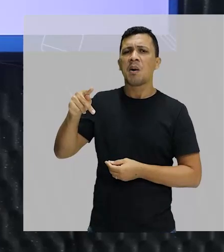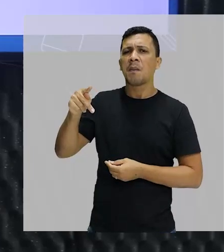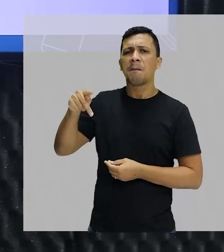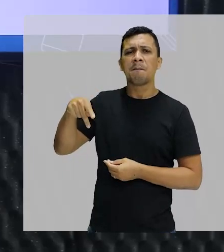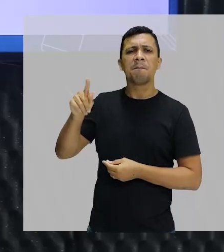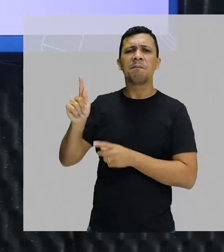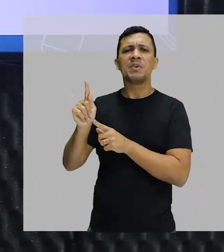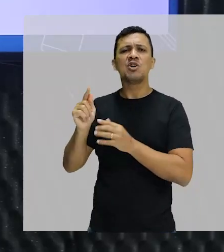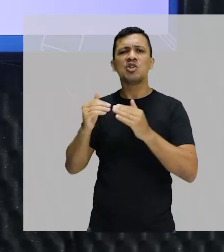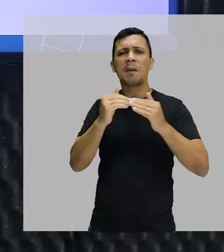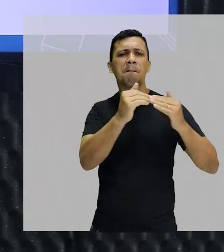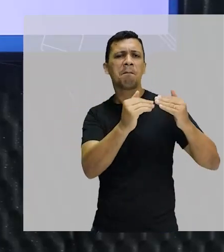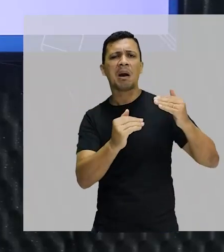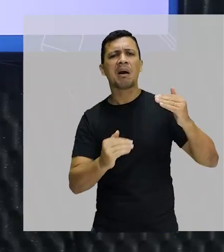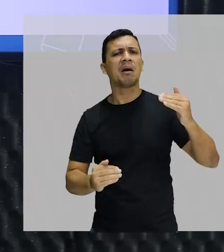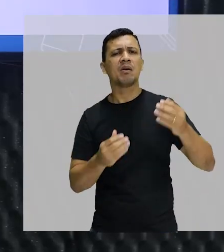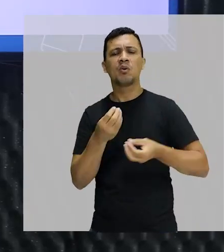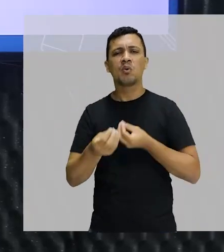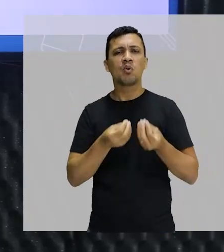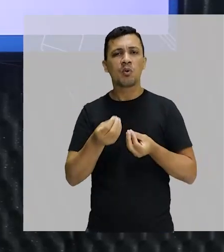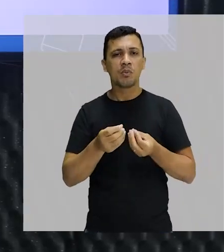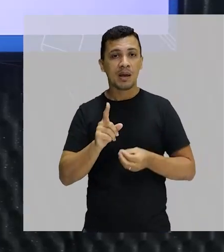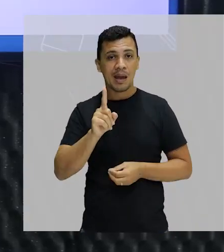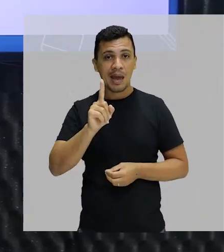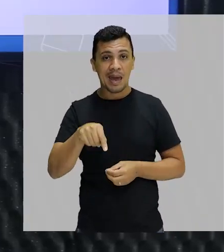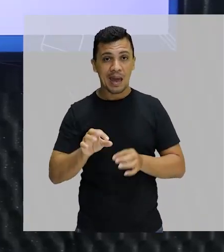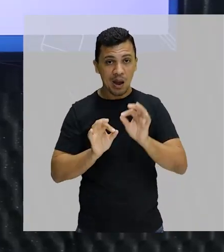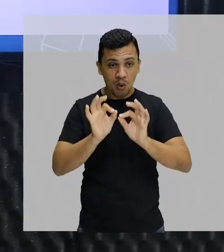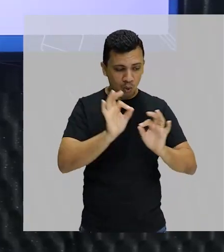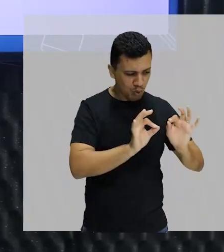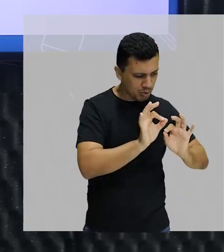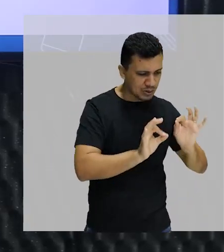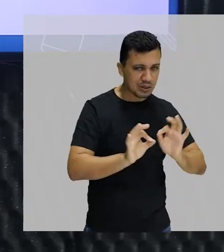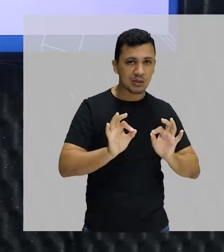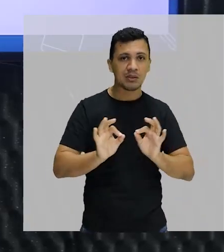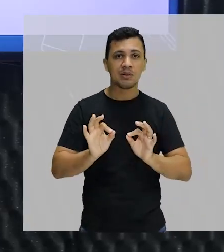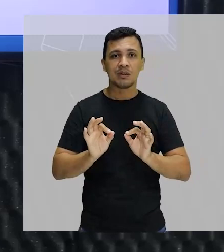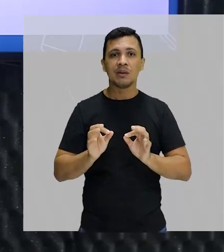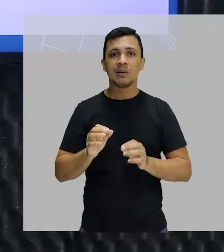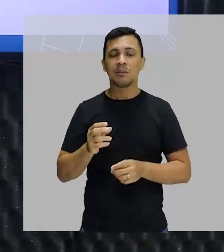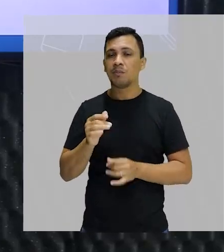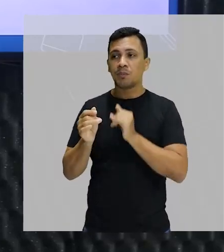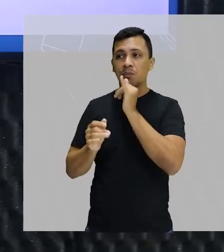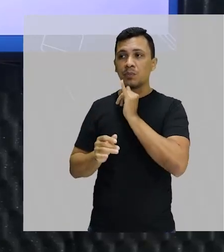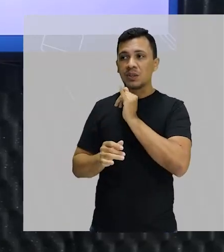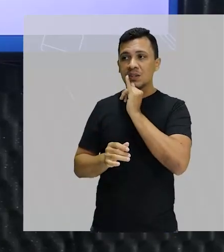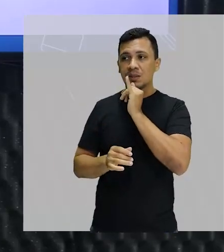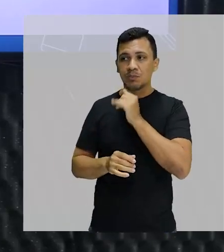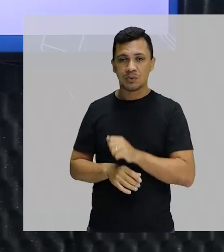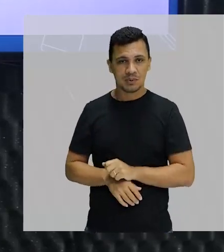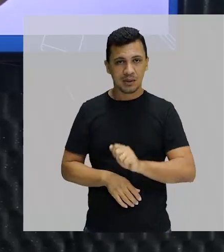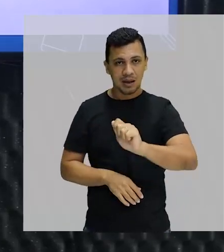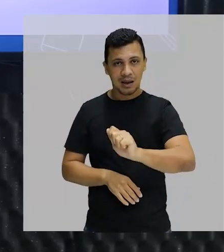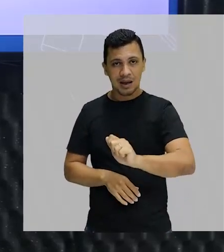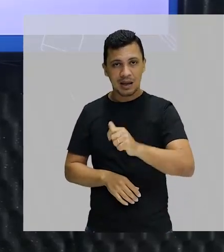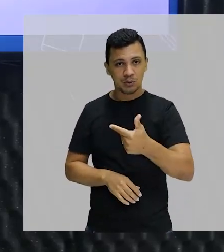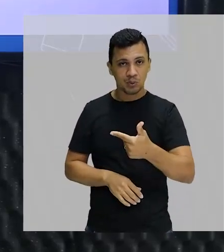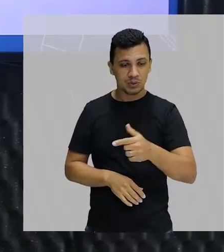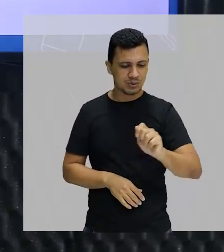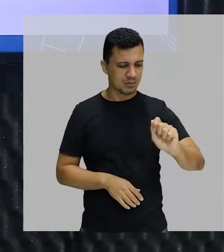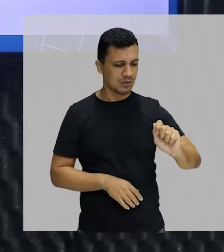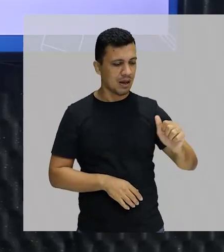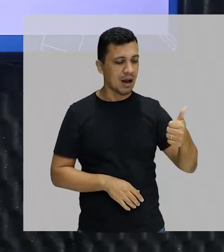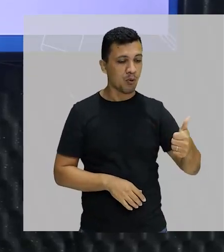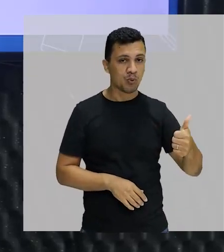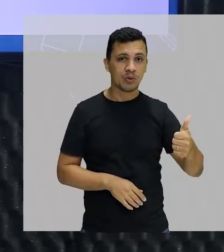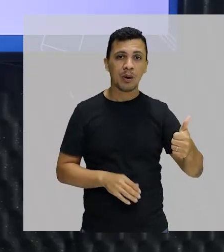quero dizer é pela ordem dos termos, não é o número em si. O termo, por exemplo, aqui, se eu estou pegando o A2 e A1, o